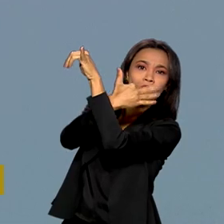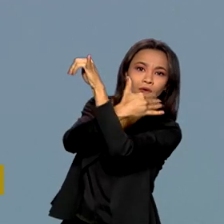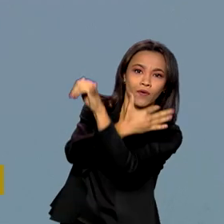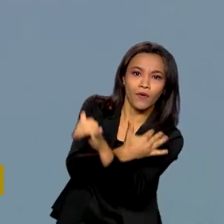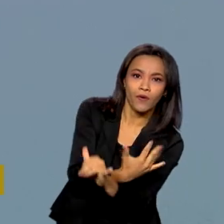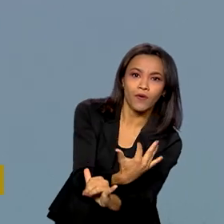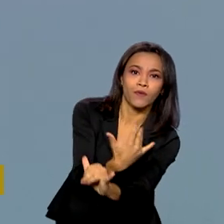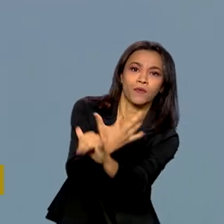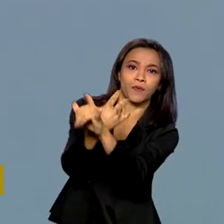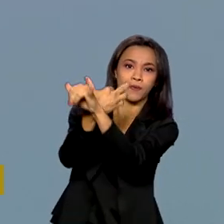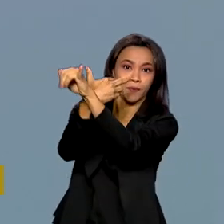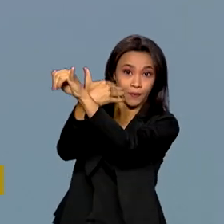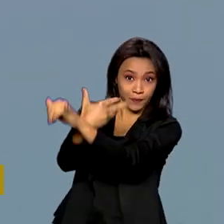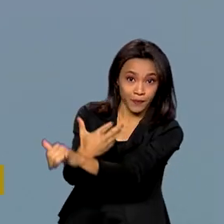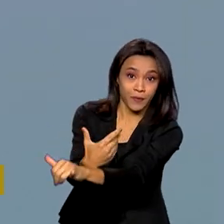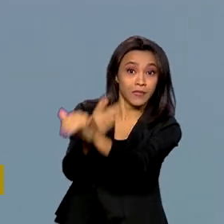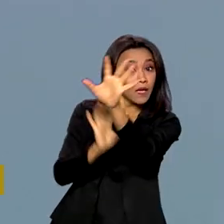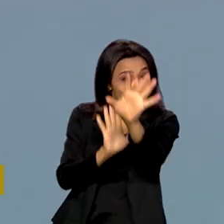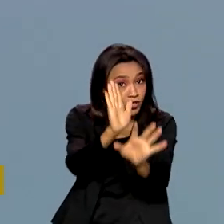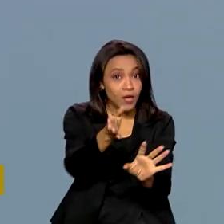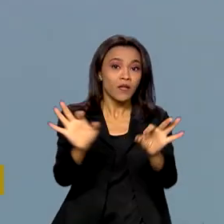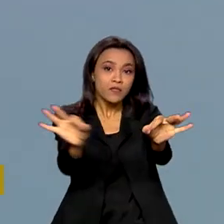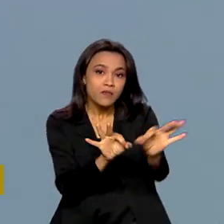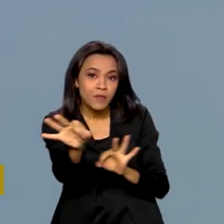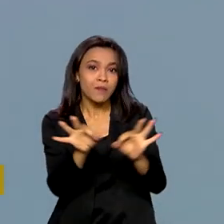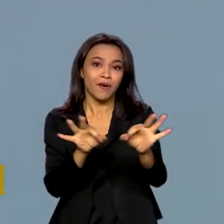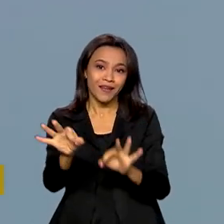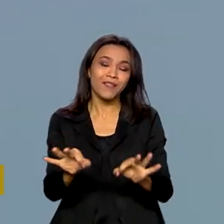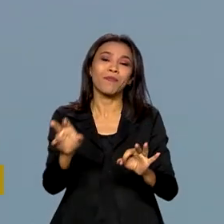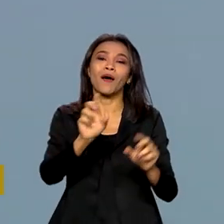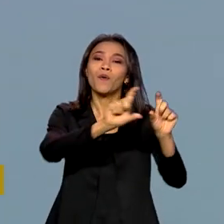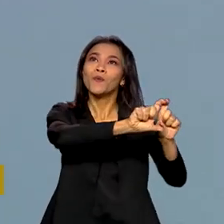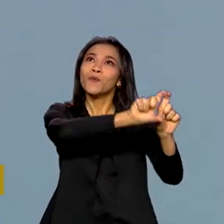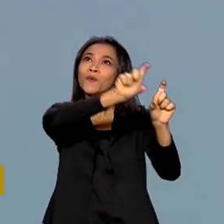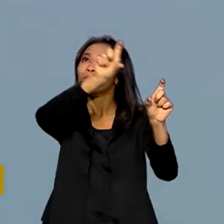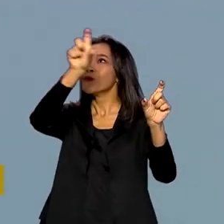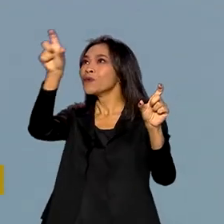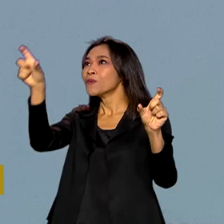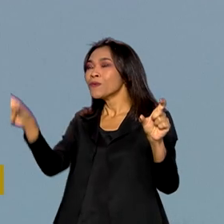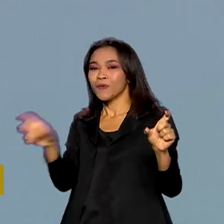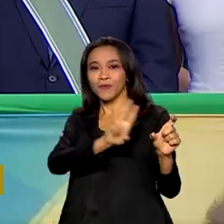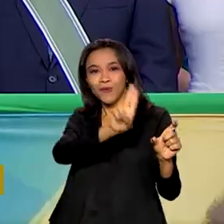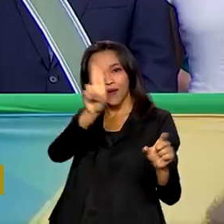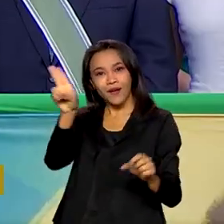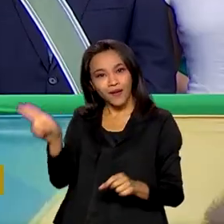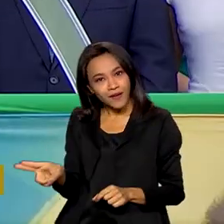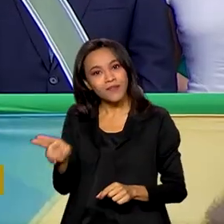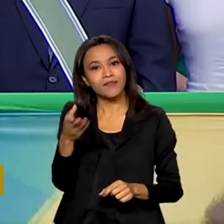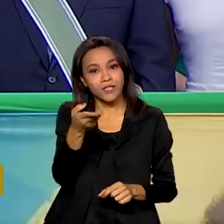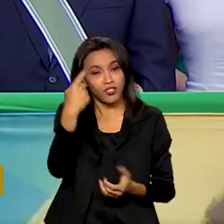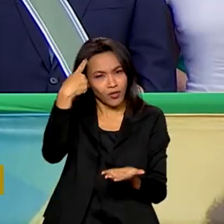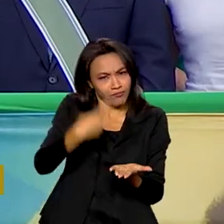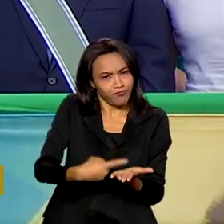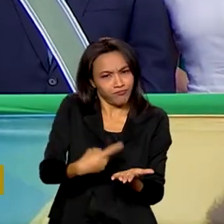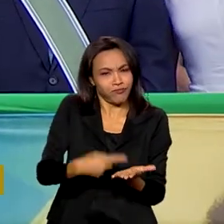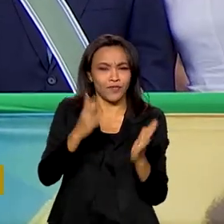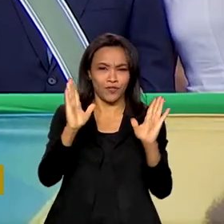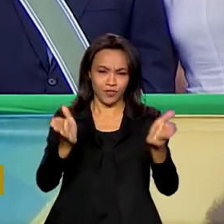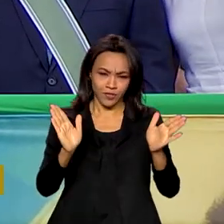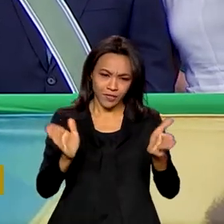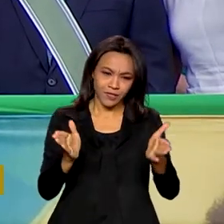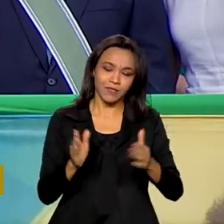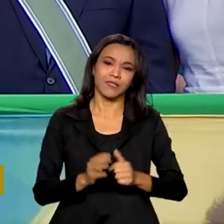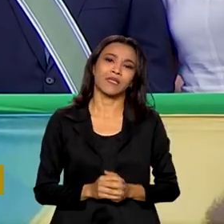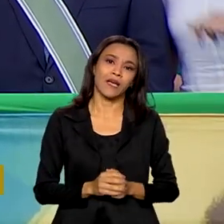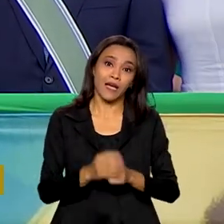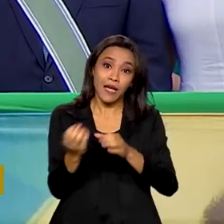fumaça e tirando para formar as palavras. Ah. Exatamente. Isso é feito de uma forma automatizada, um sistema